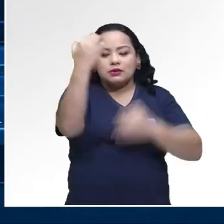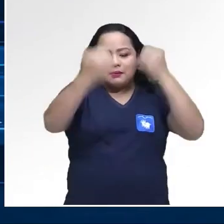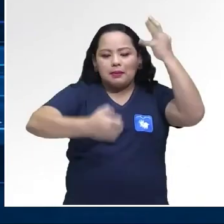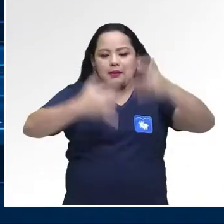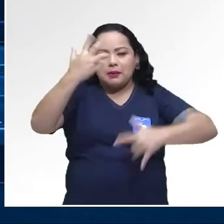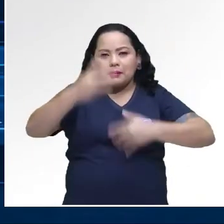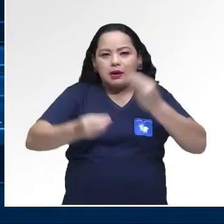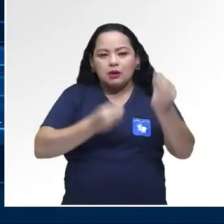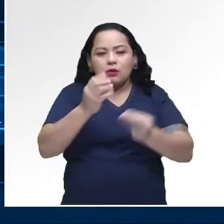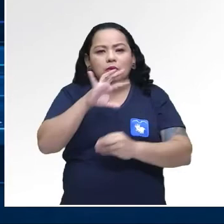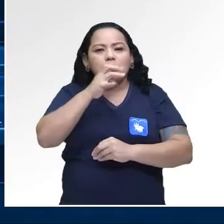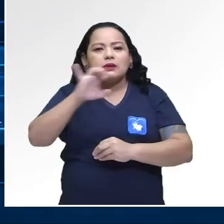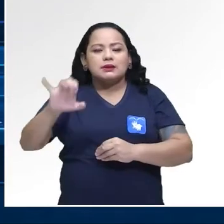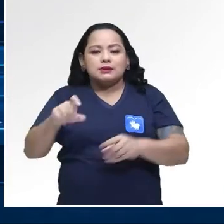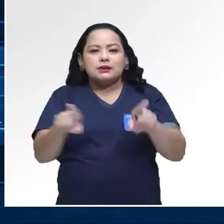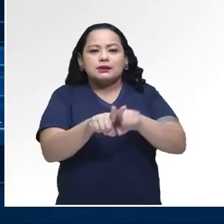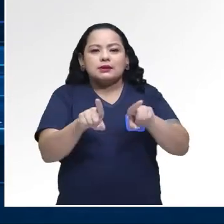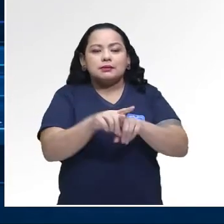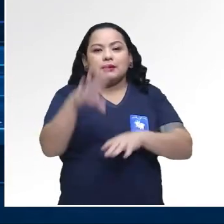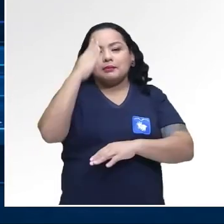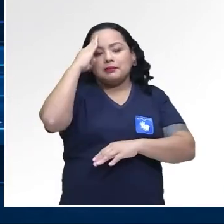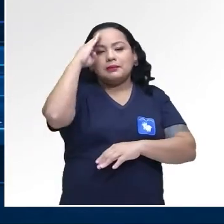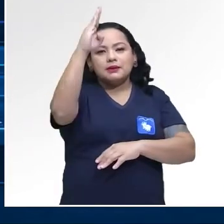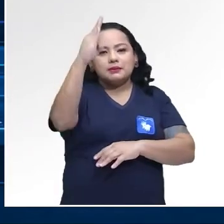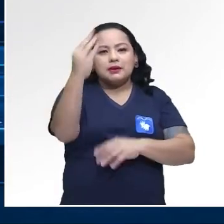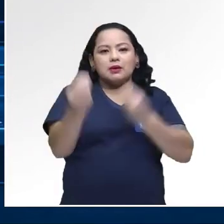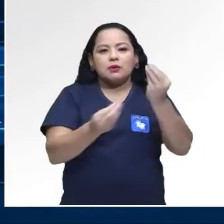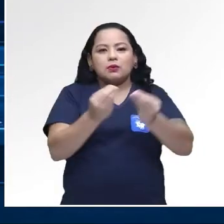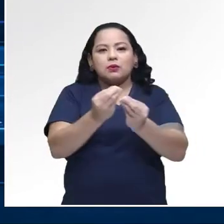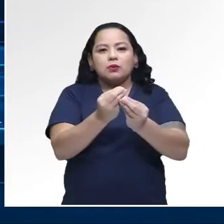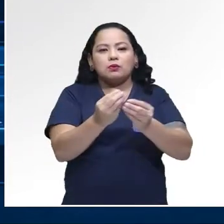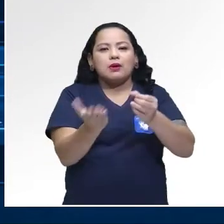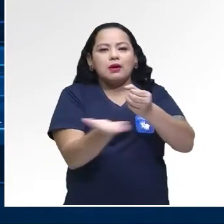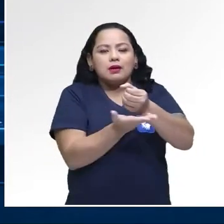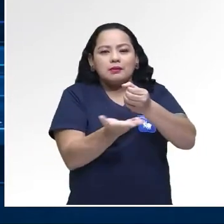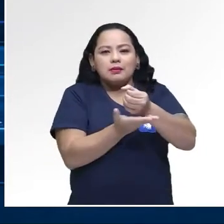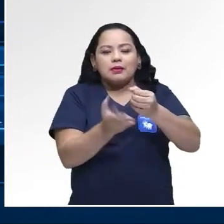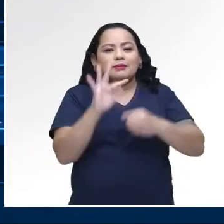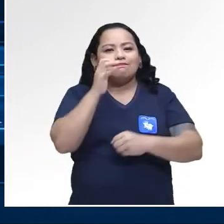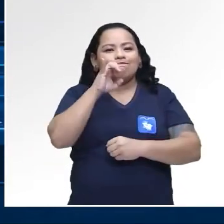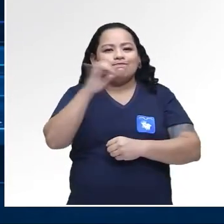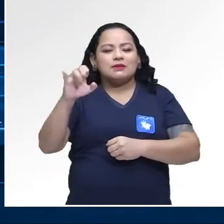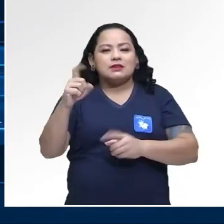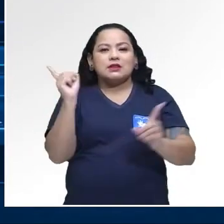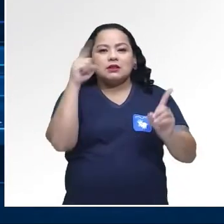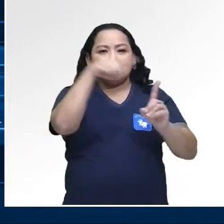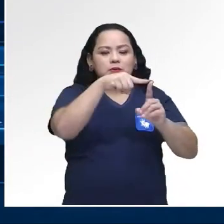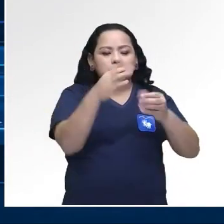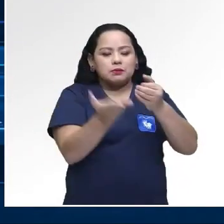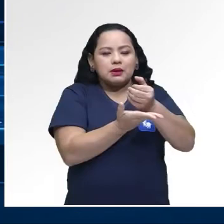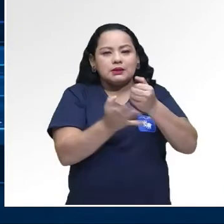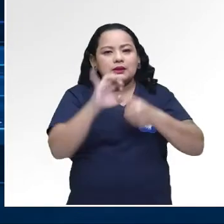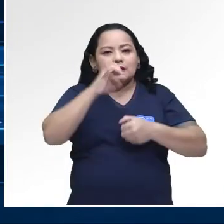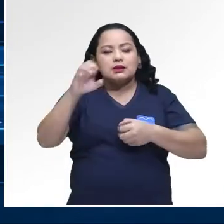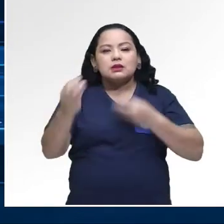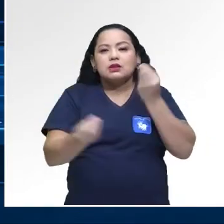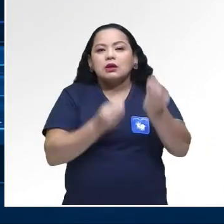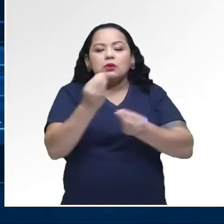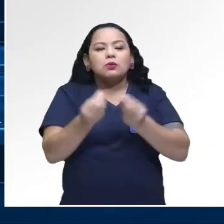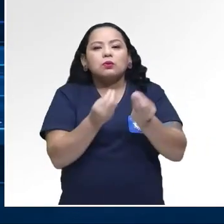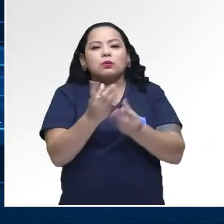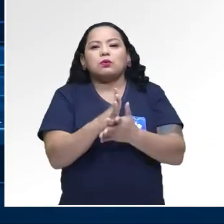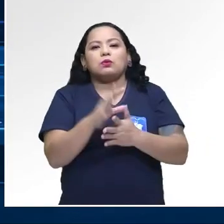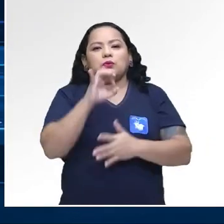mais sobre eletricidade, principalmente, né, as fontes de energia, os tipos de fonte de energia e de que maneira